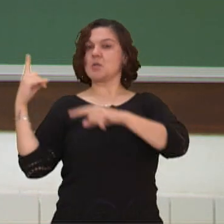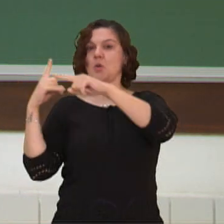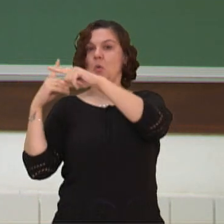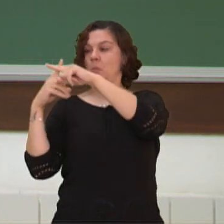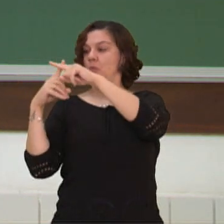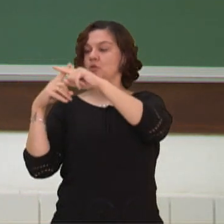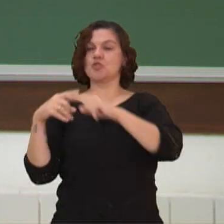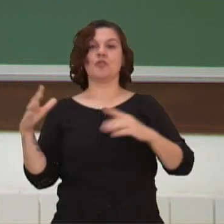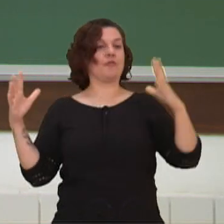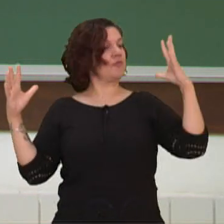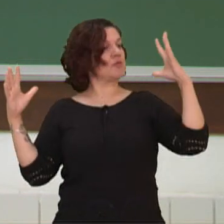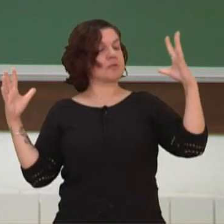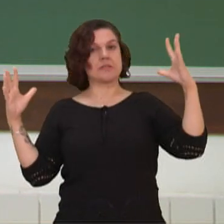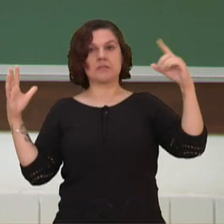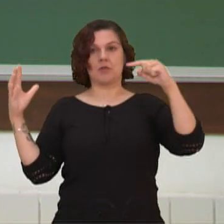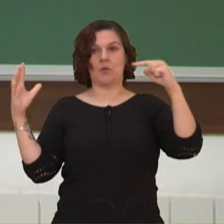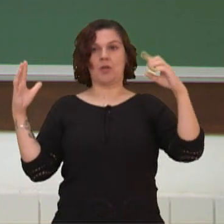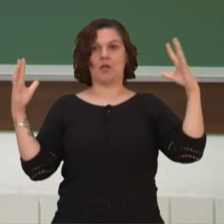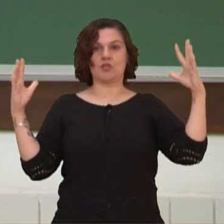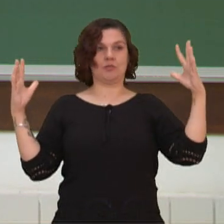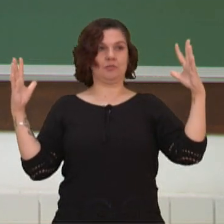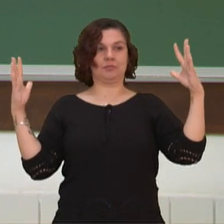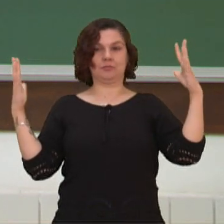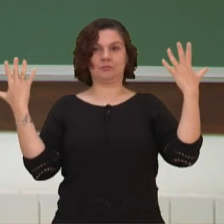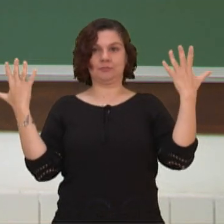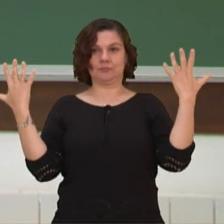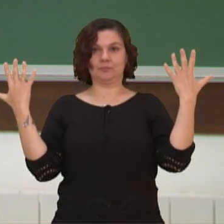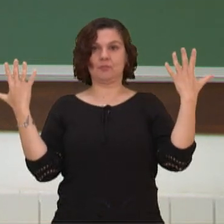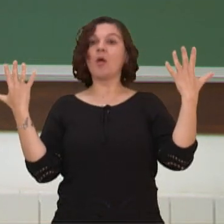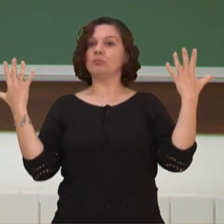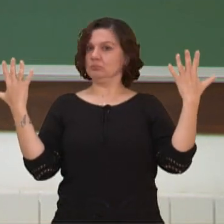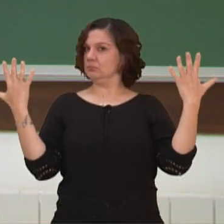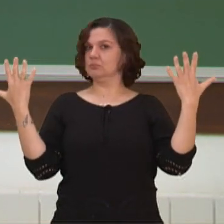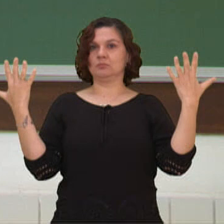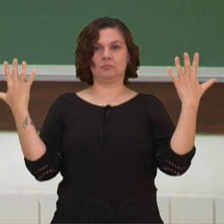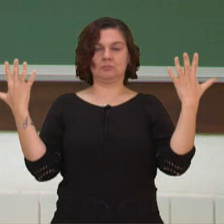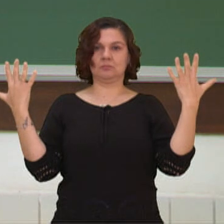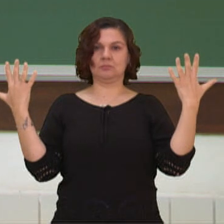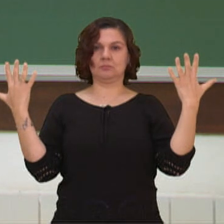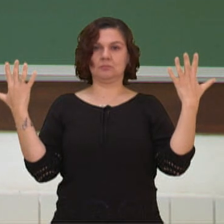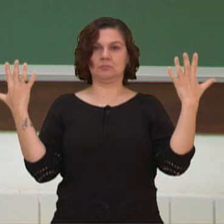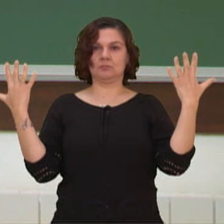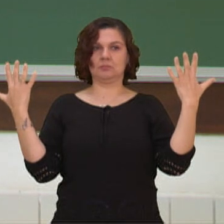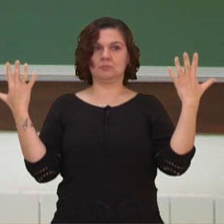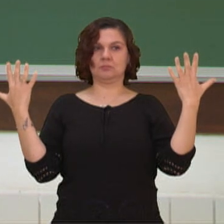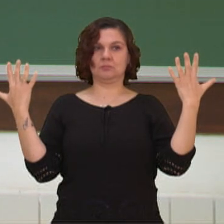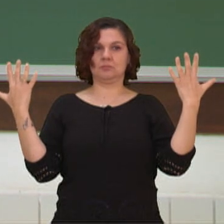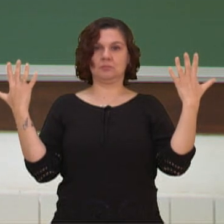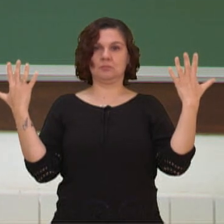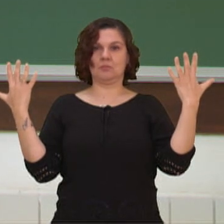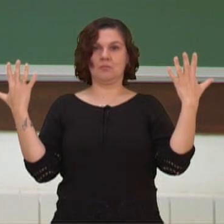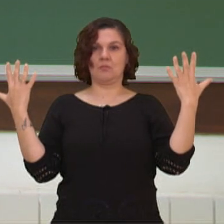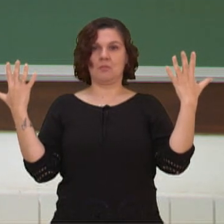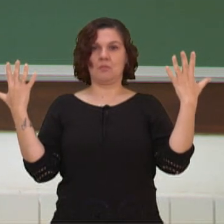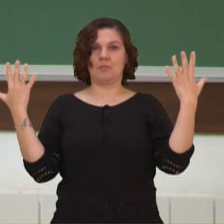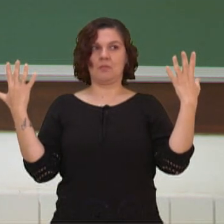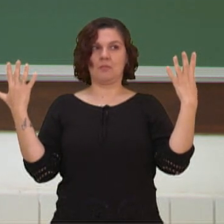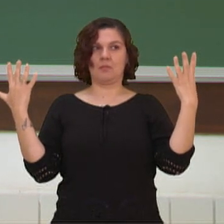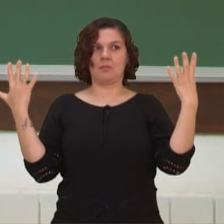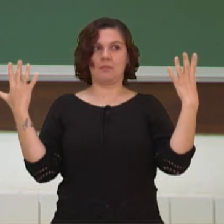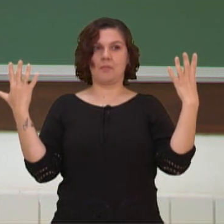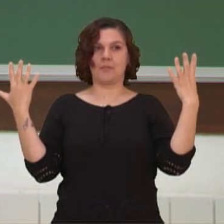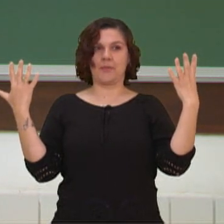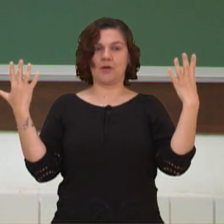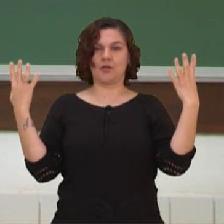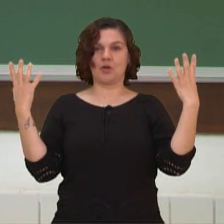elétrons. Feito? Ótimo, está equilibrado. Perdi um elétron. Como é que está minha